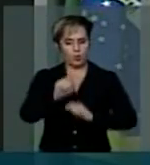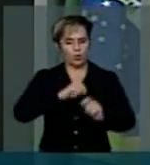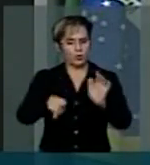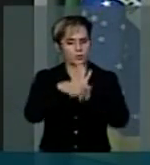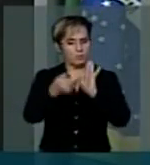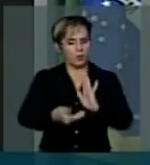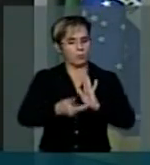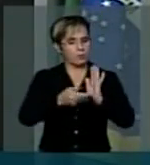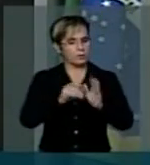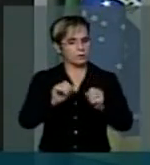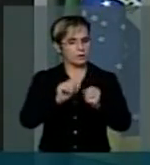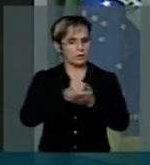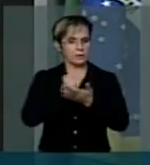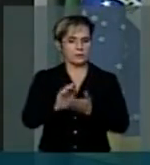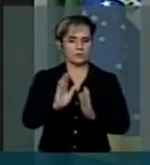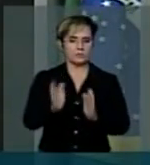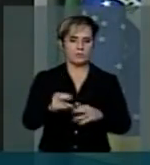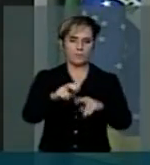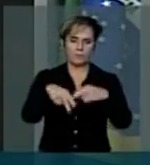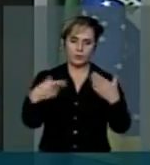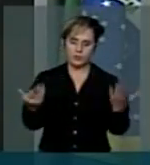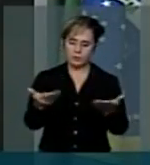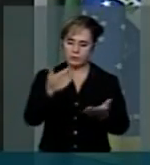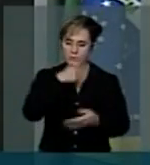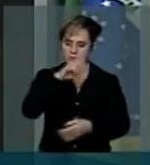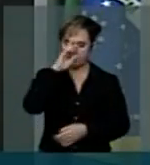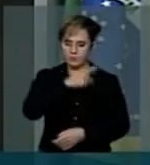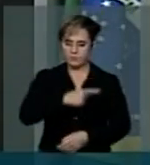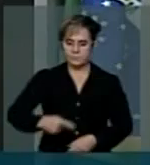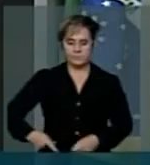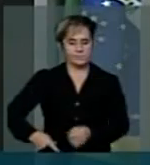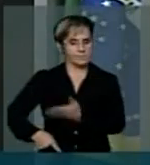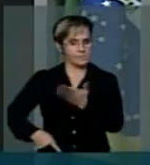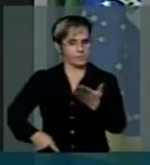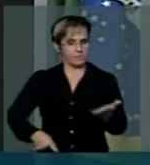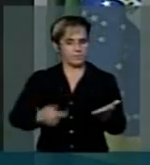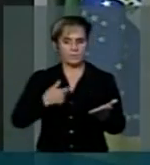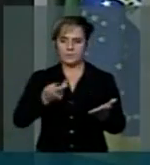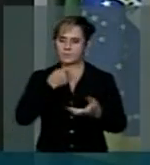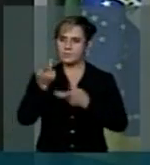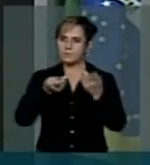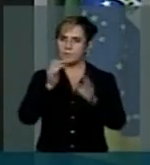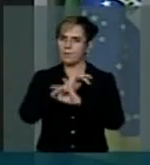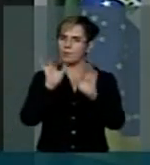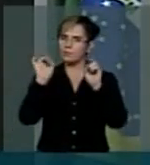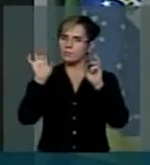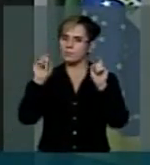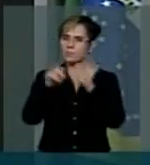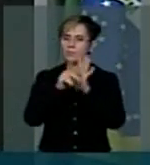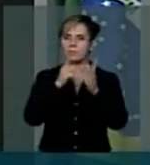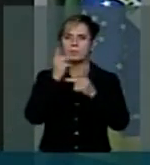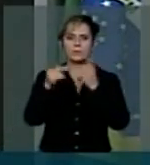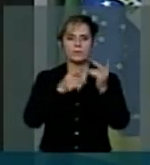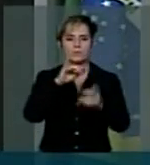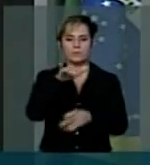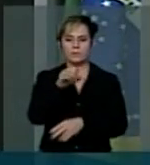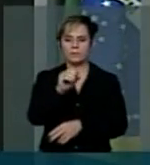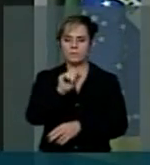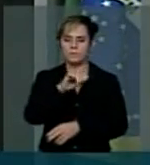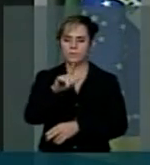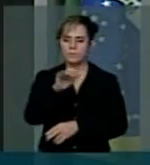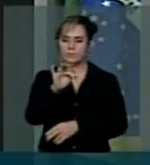Casa fez. Por isso, senhor presidente, senhores deputados, quero de modo especial me dirigir ao Joel